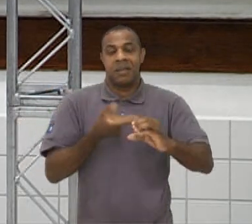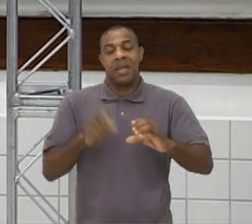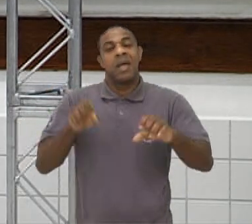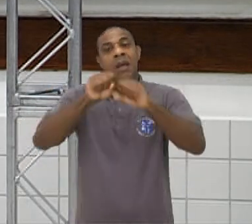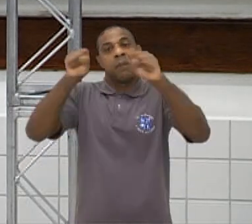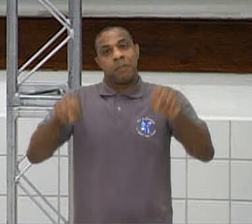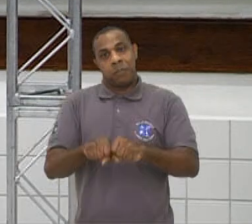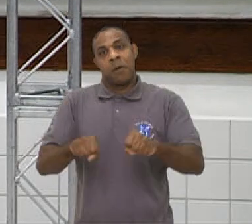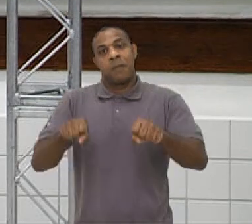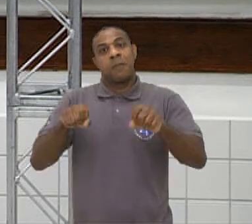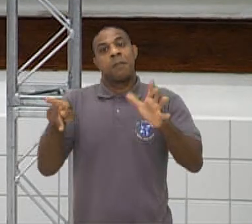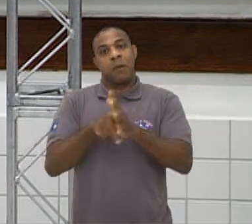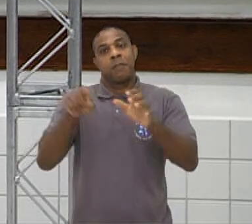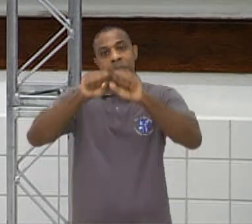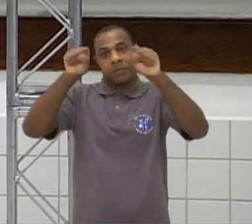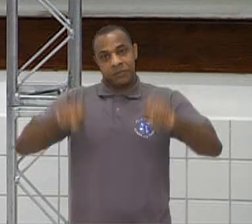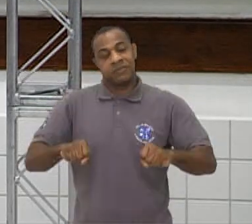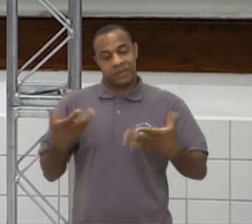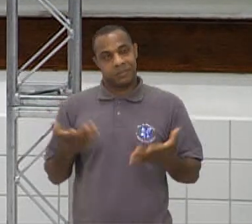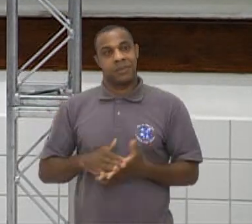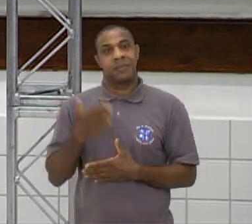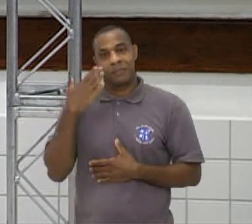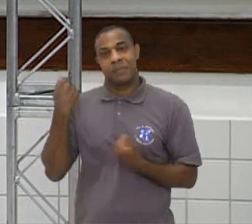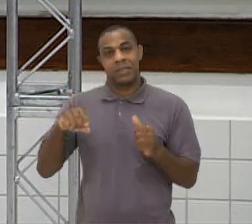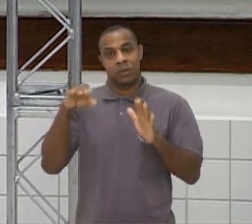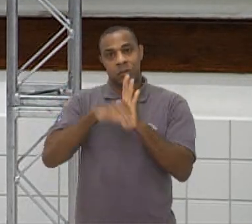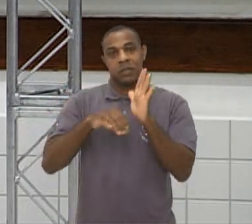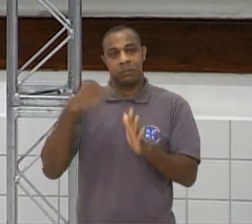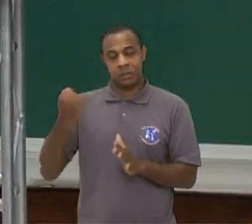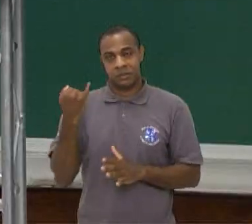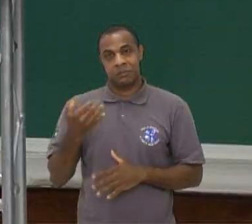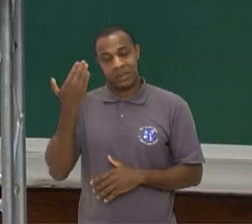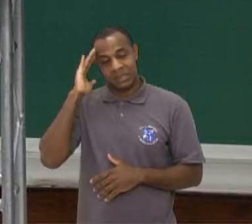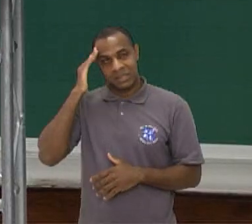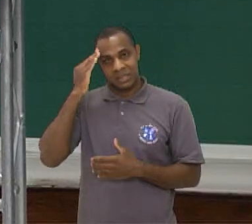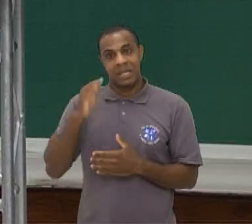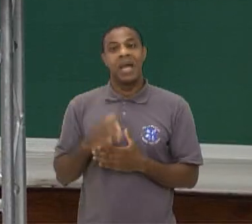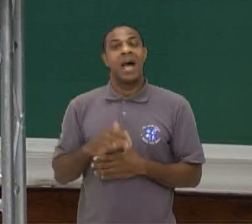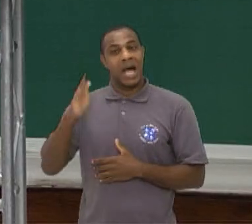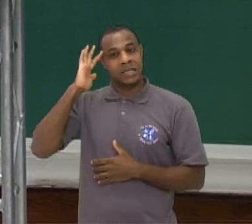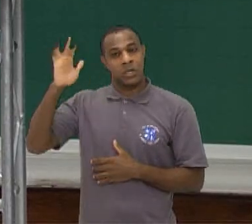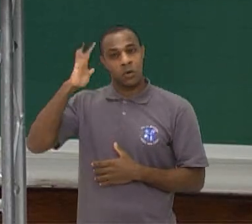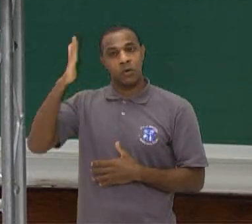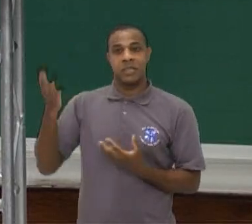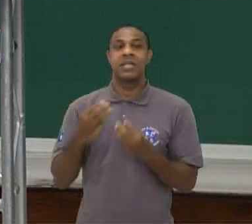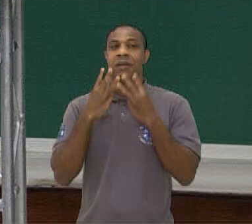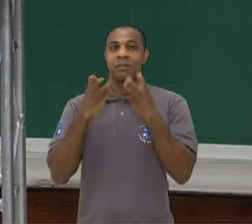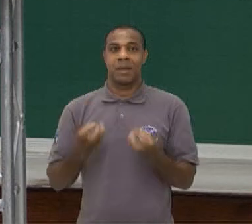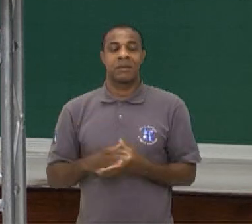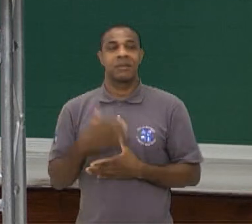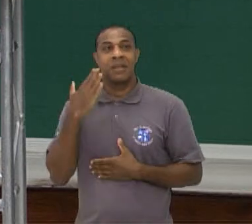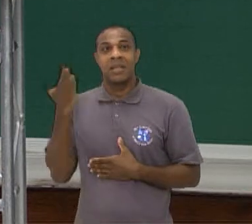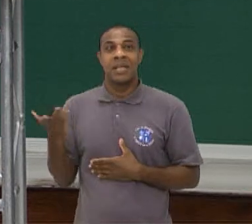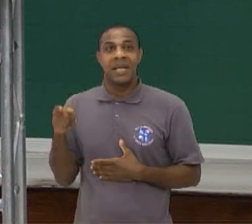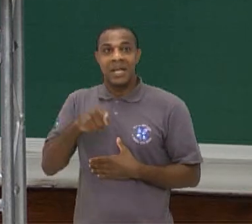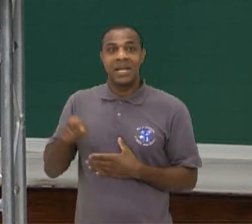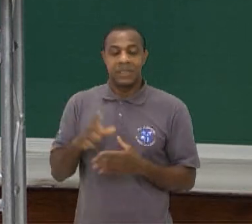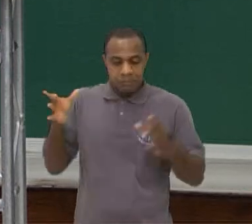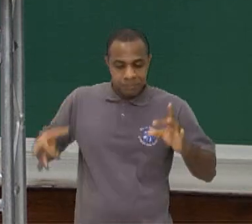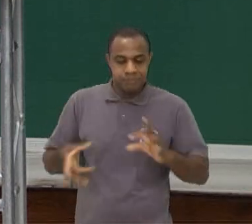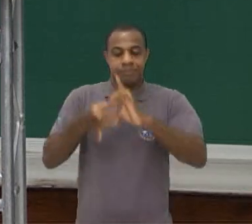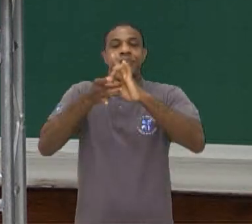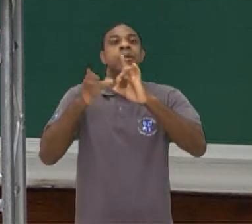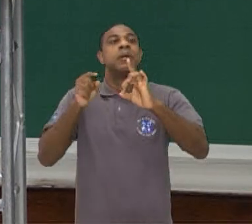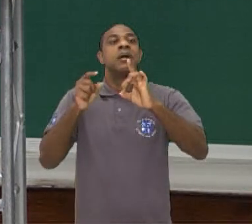gente precisa entender, é muito importante para a gente entender a teoria do Marx. E esse antagonismo, que ao mesmo tempo se complementa,